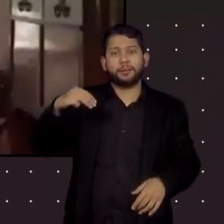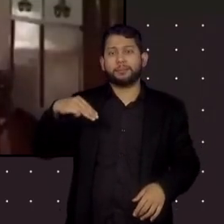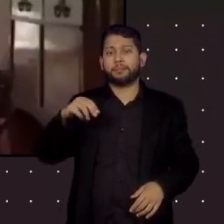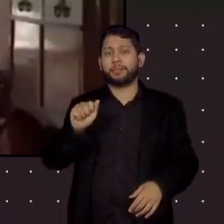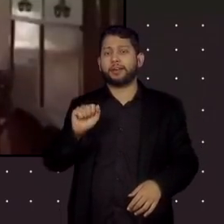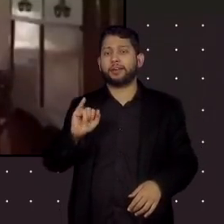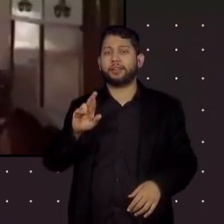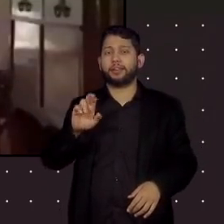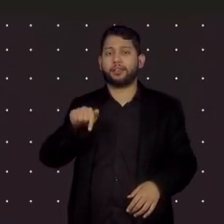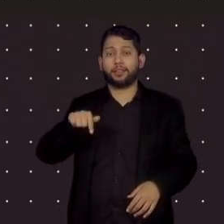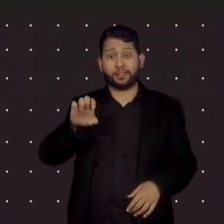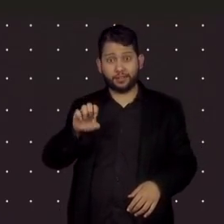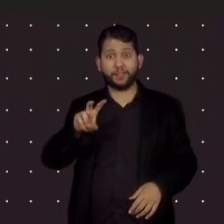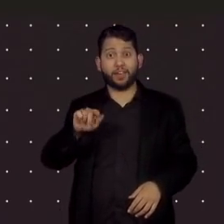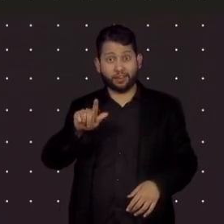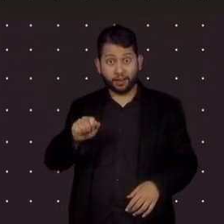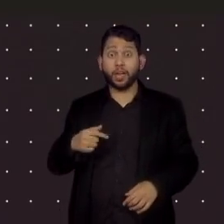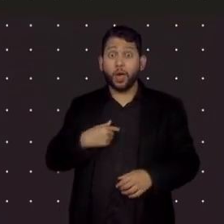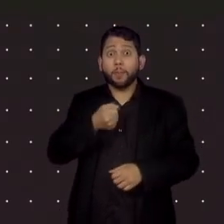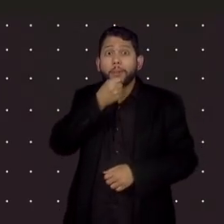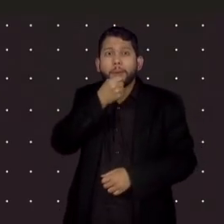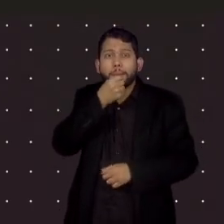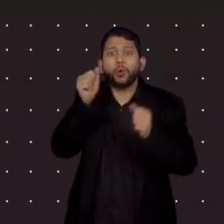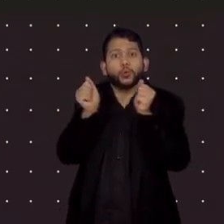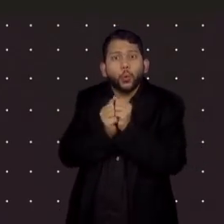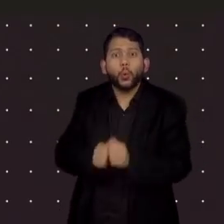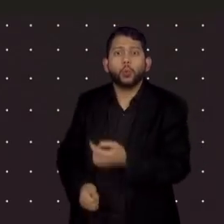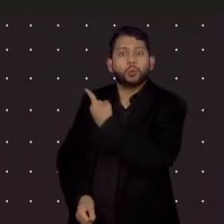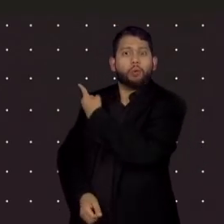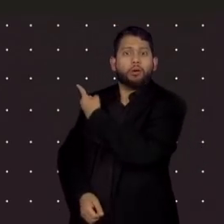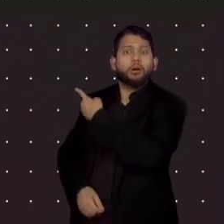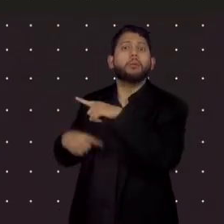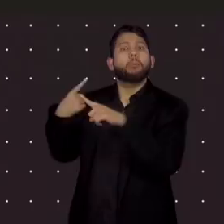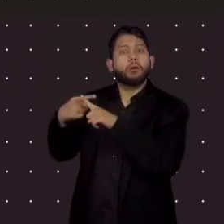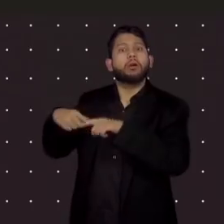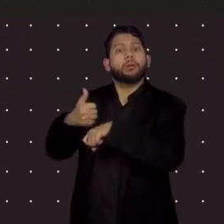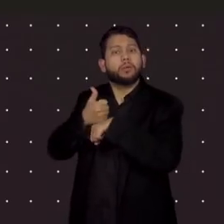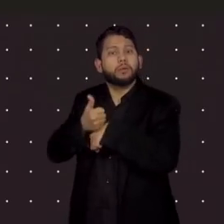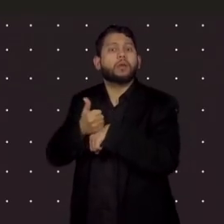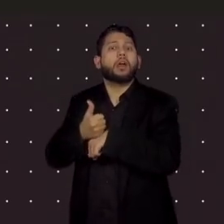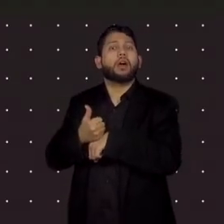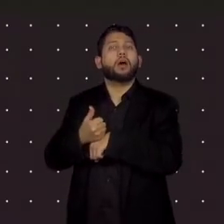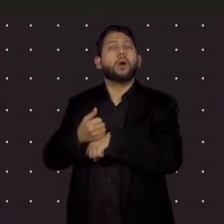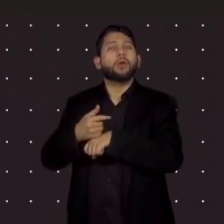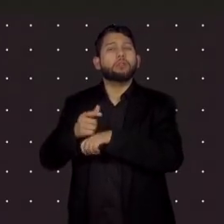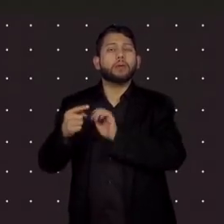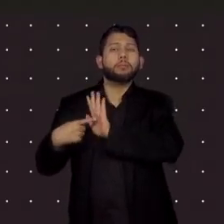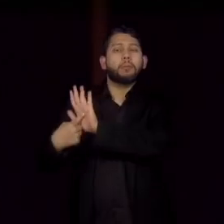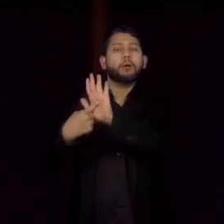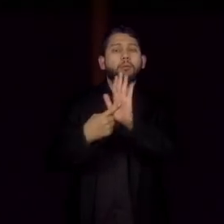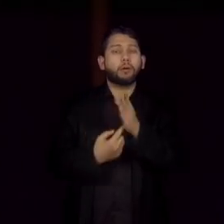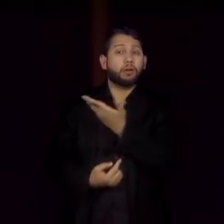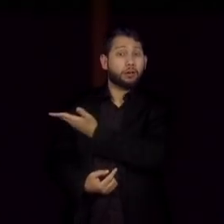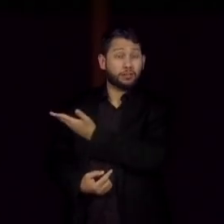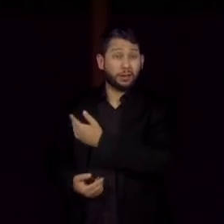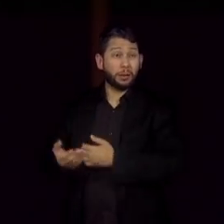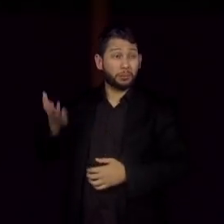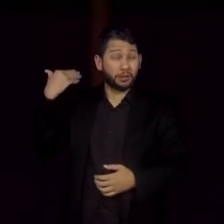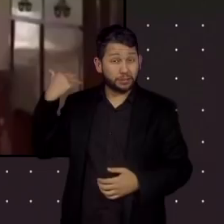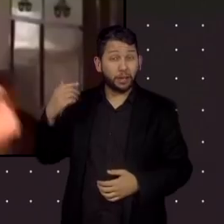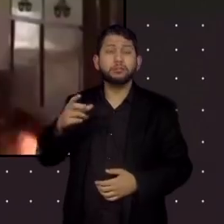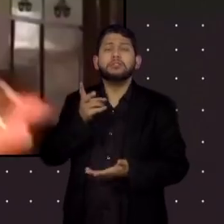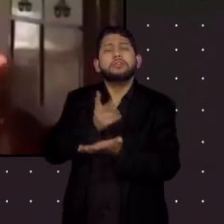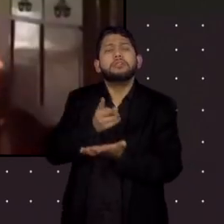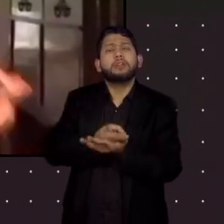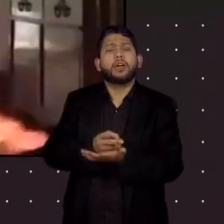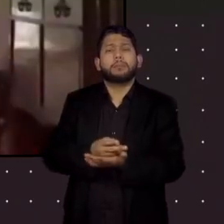com um regional de canhoto, que apresentava os programas, que tinha um regional, que nós naquela época só cantávamos com regional,